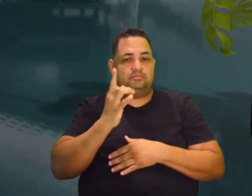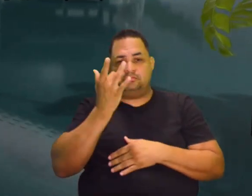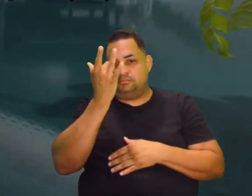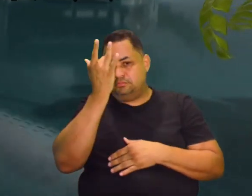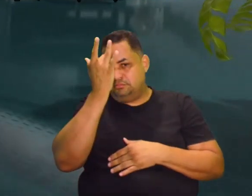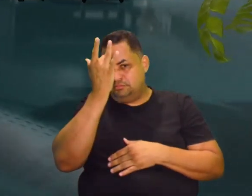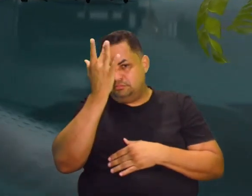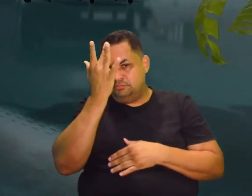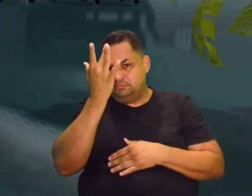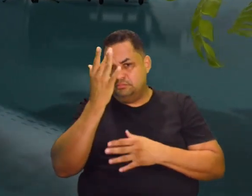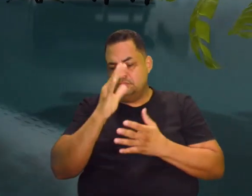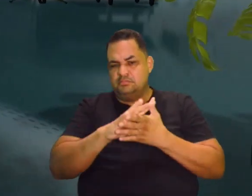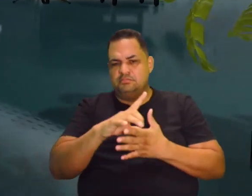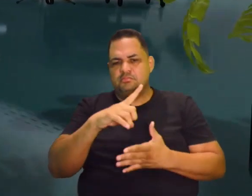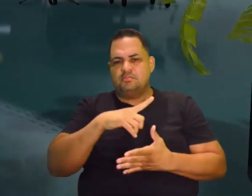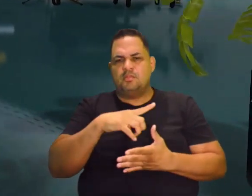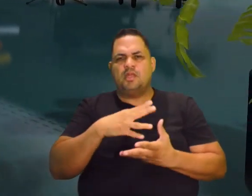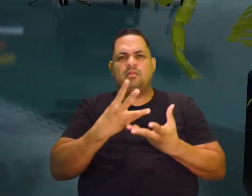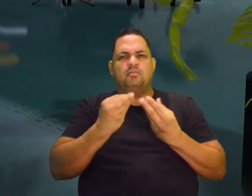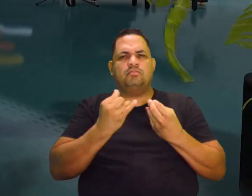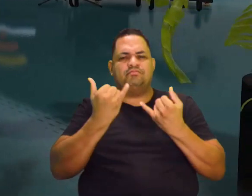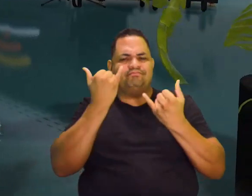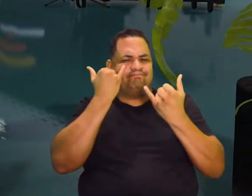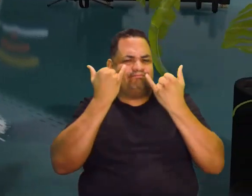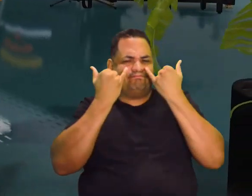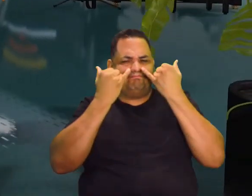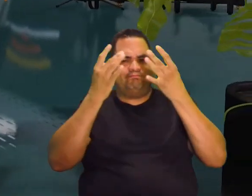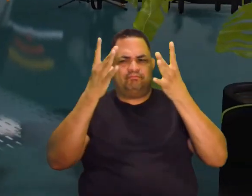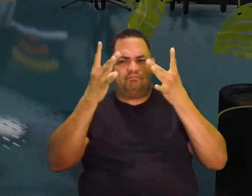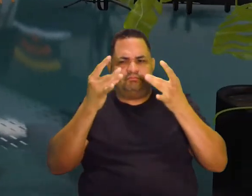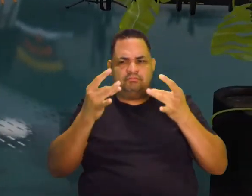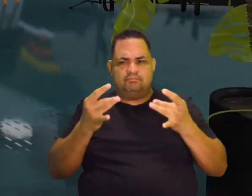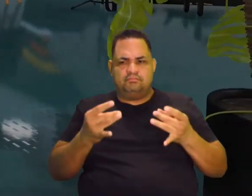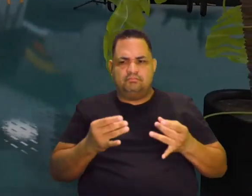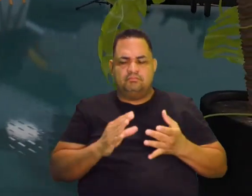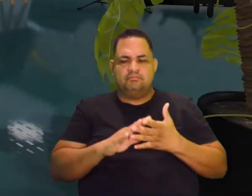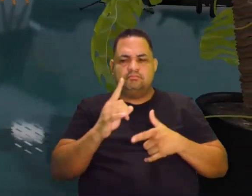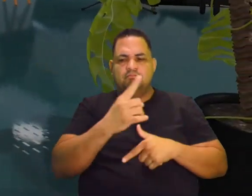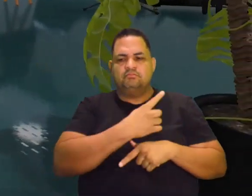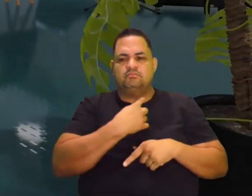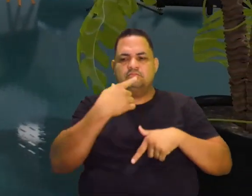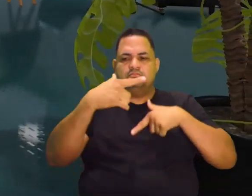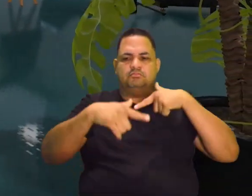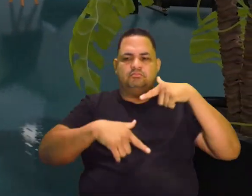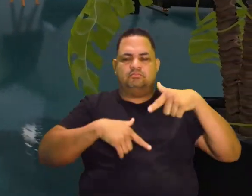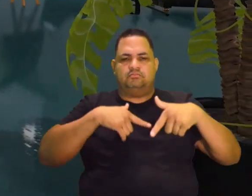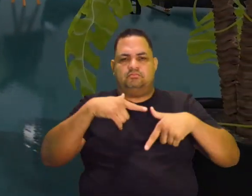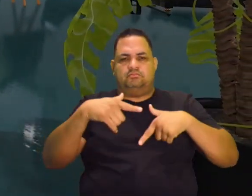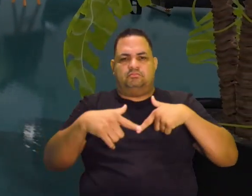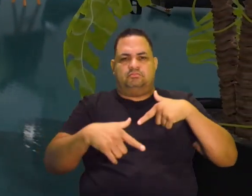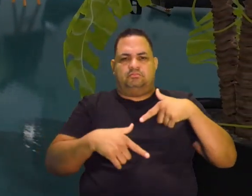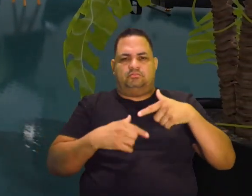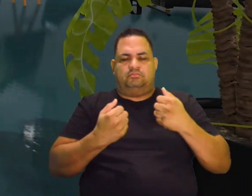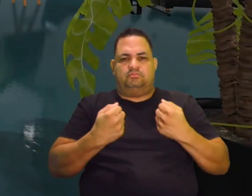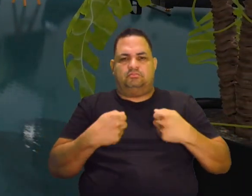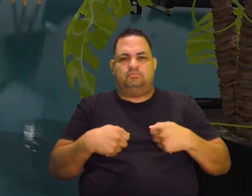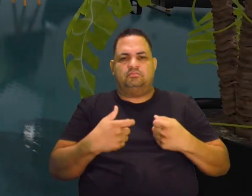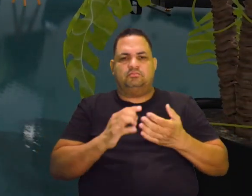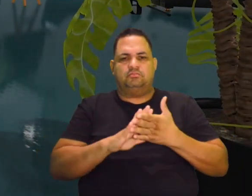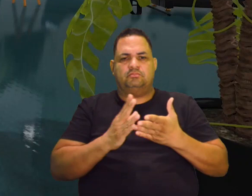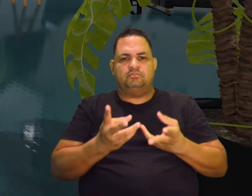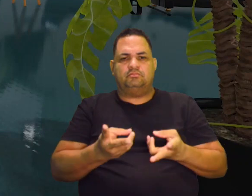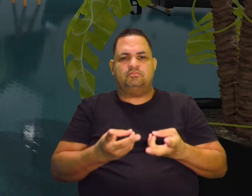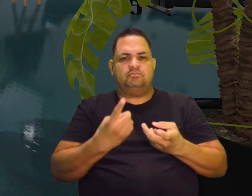é muita informação, muitos detalhes. Então, nós trabalhamos de forma que possamos, pelo menos, identificar